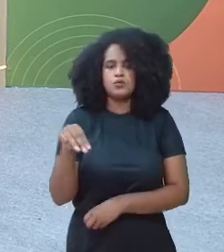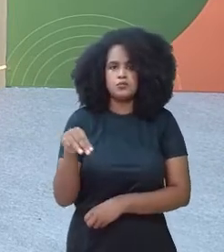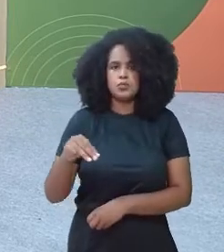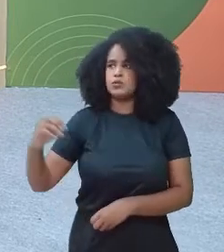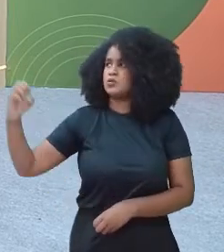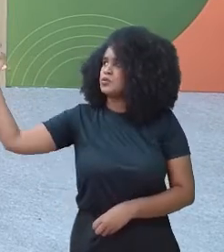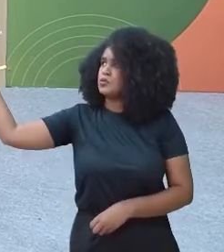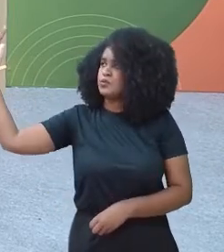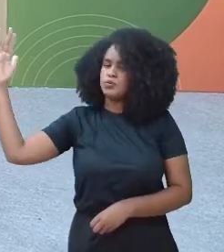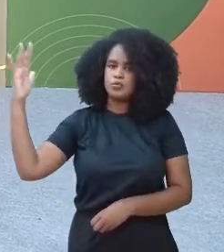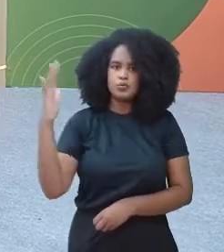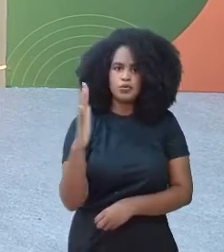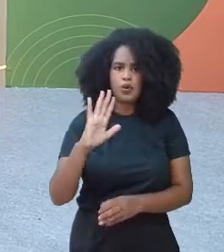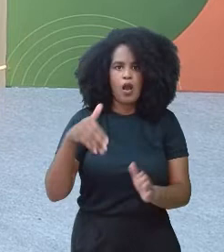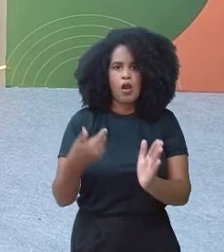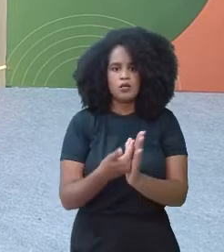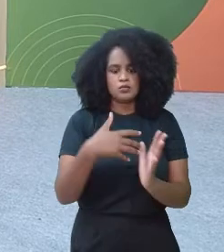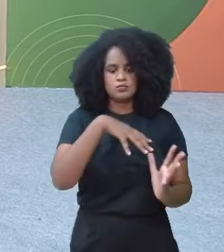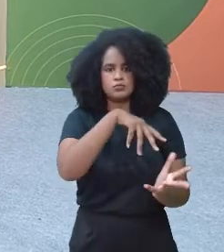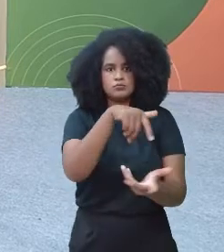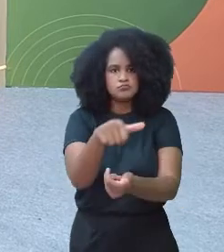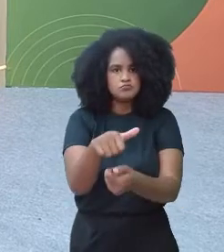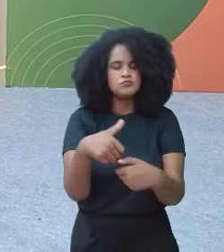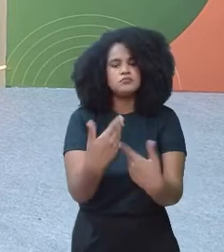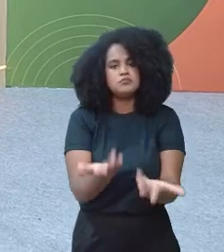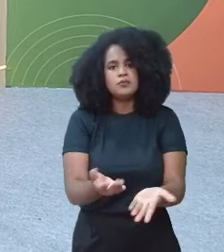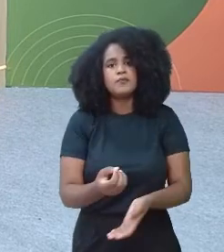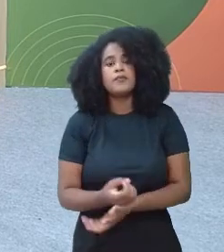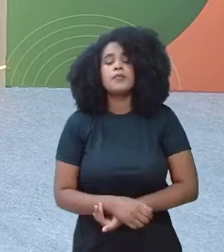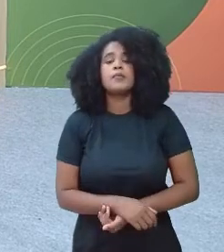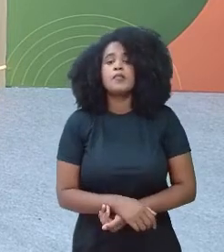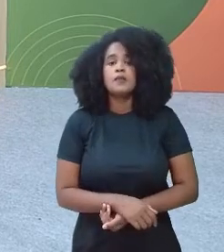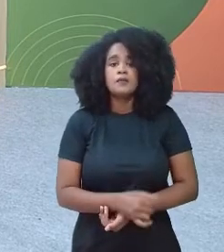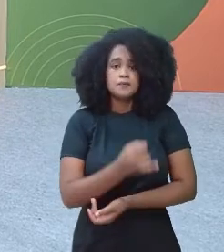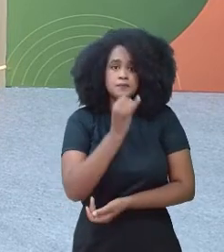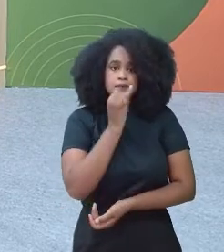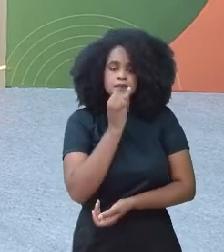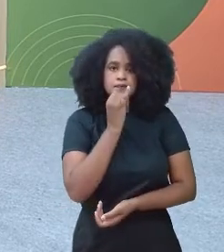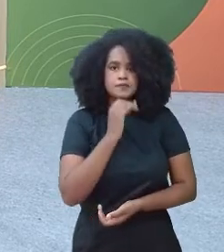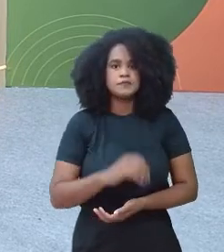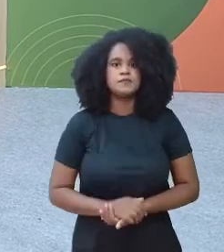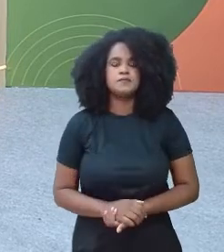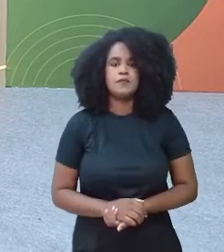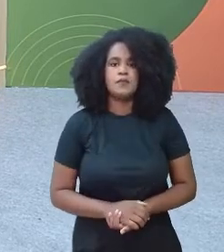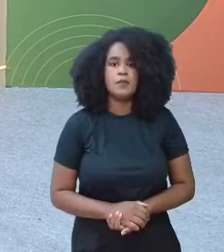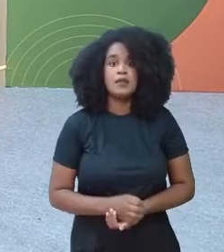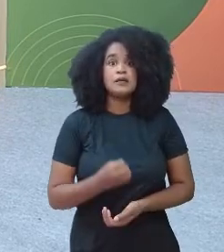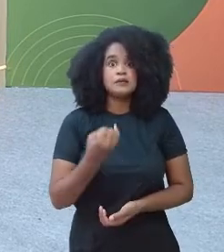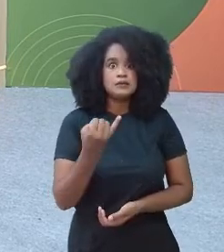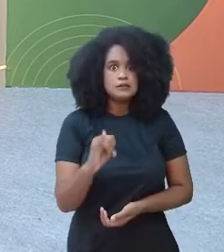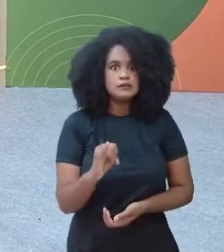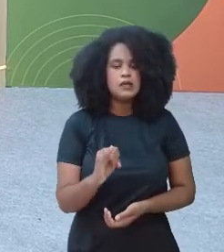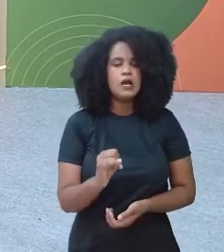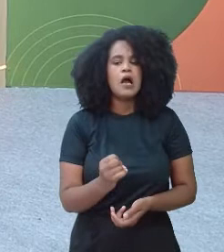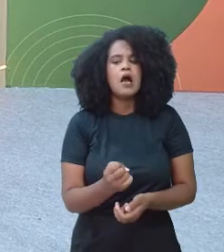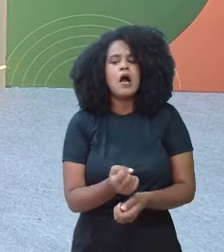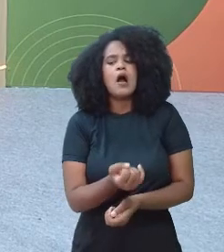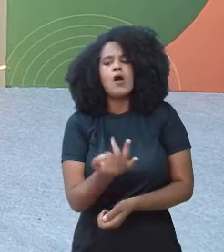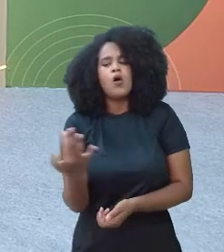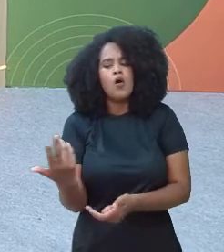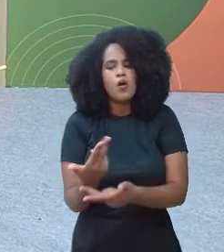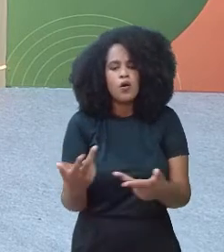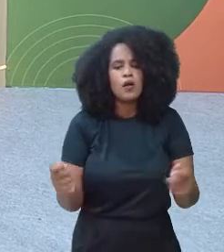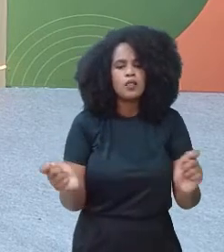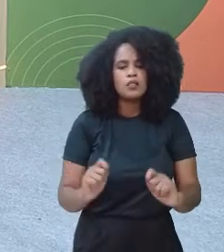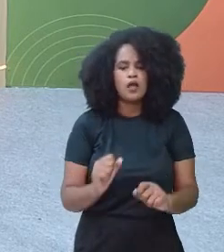aqui na Terra. Então, a gente começa a perceber que se eu tenho situações que são medidas em ano-luz, o nosso